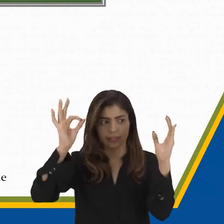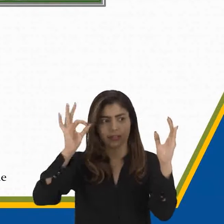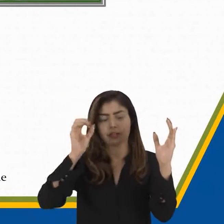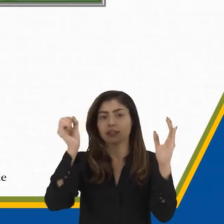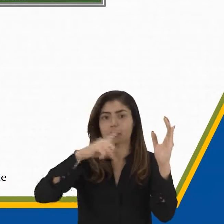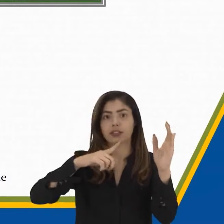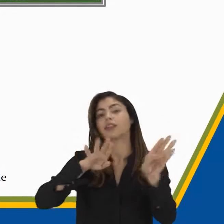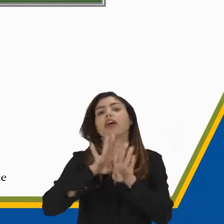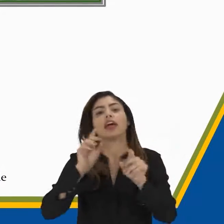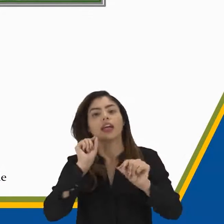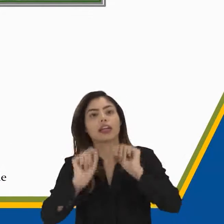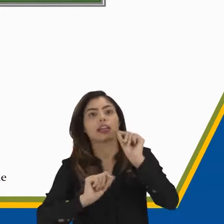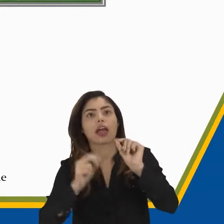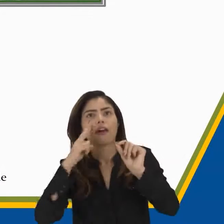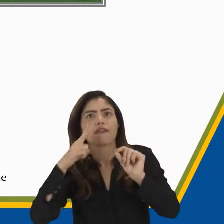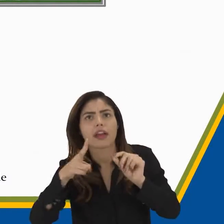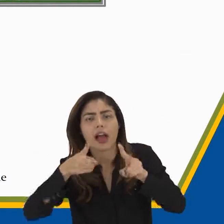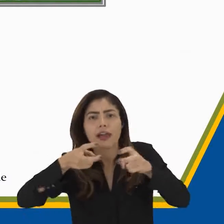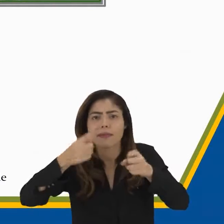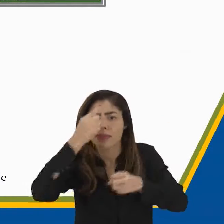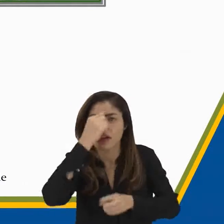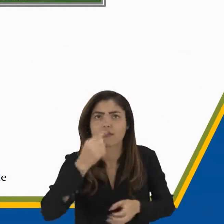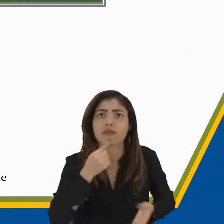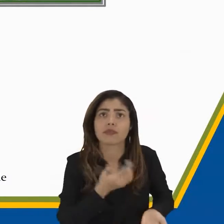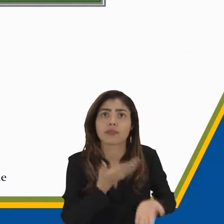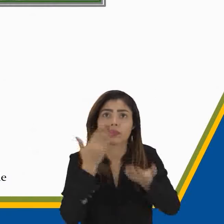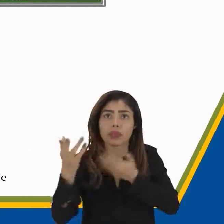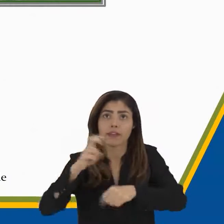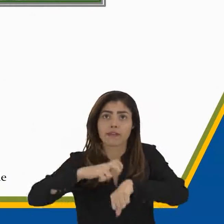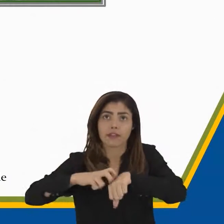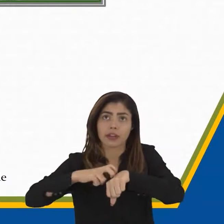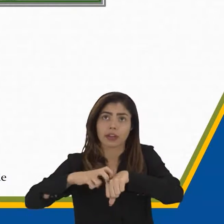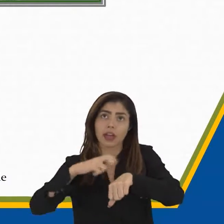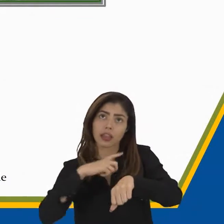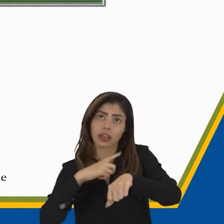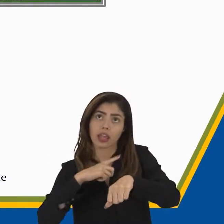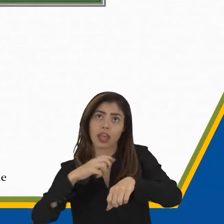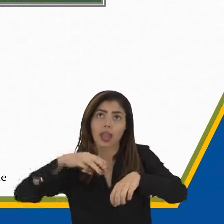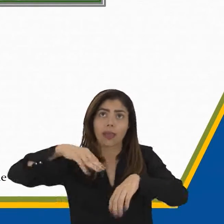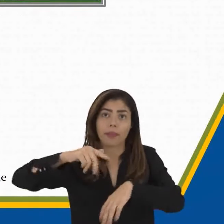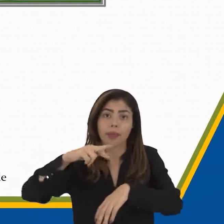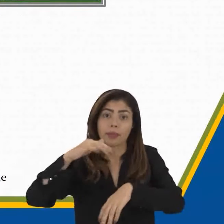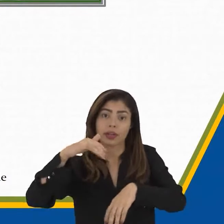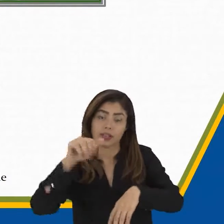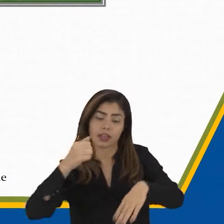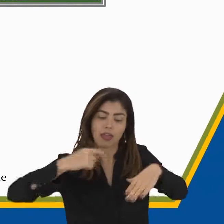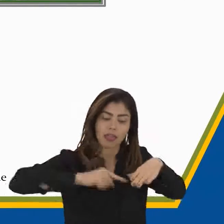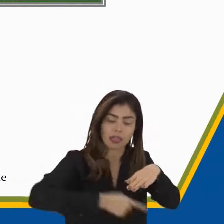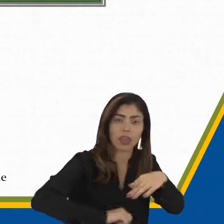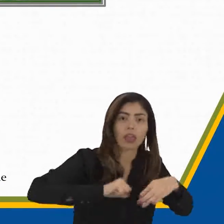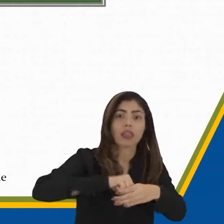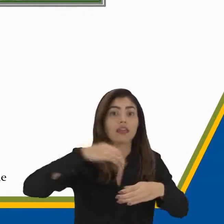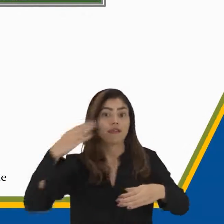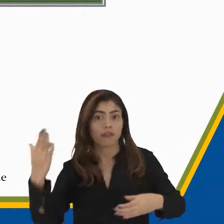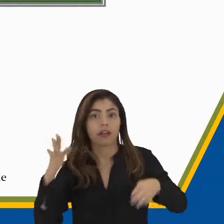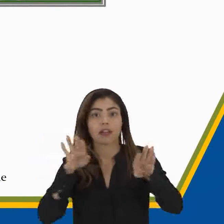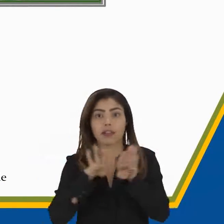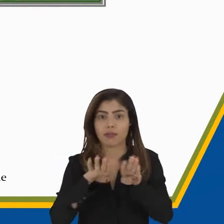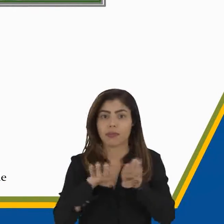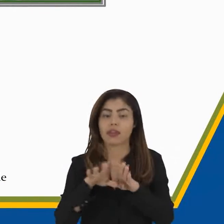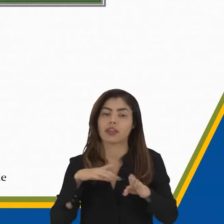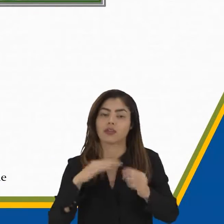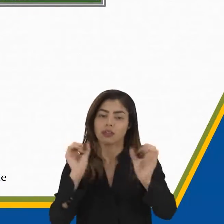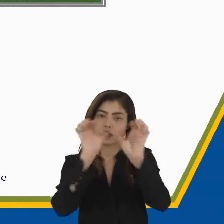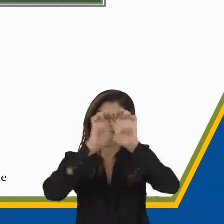ver, no nosso cloroplasto, na imagem ao lado, somente verde, ele possui membrana externa, membrana interna e possui todas